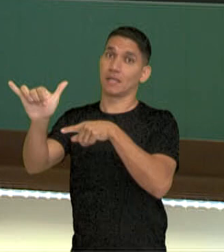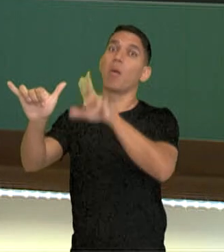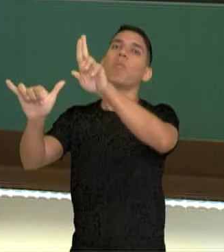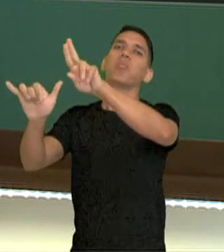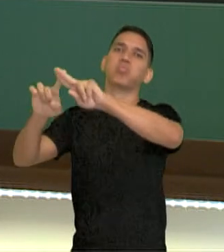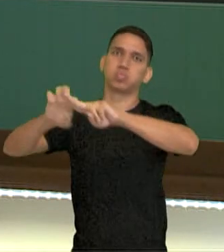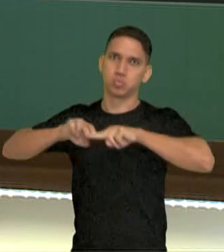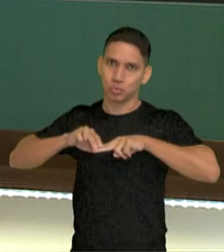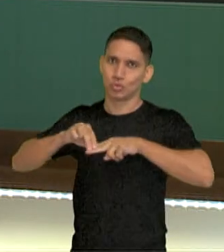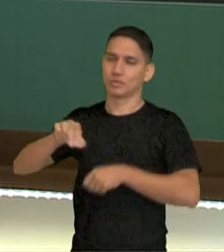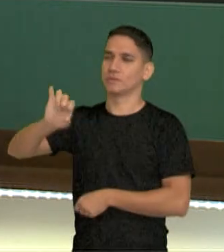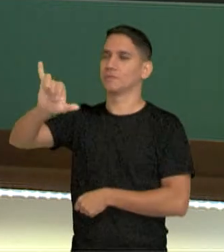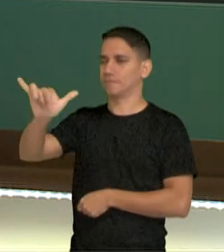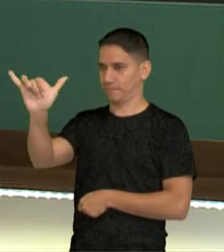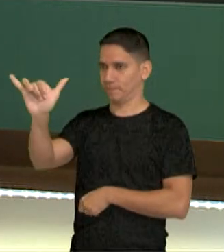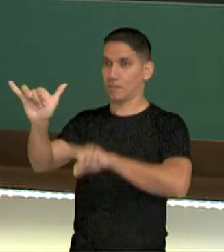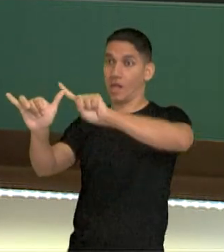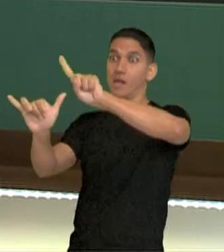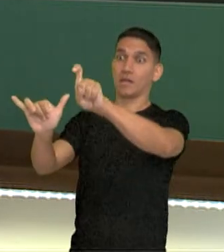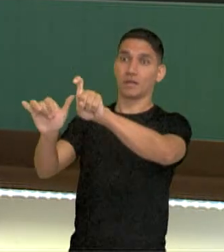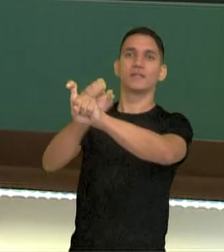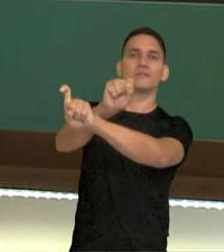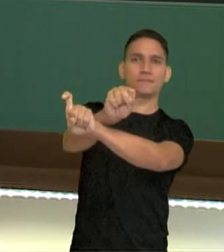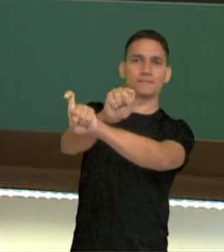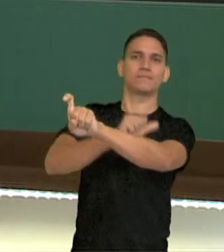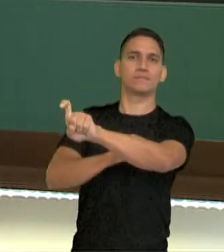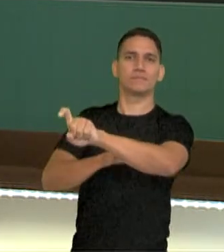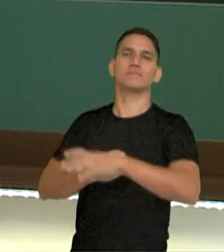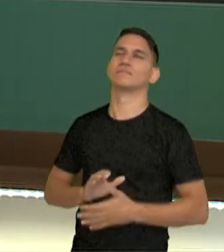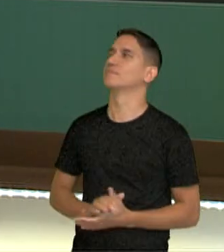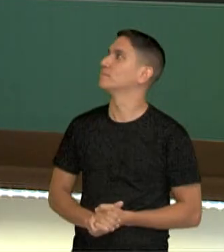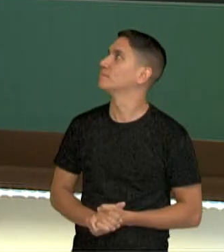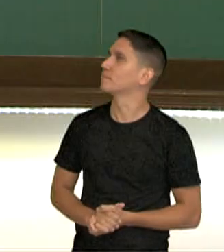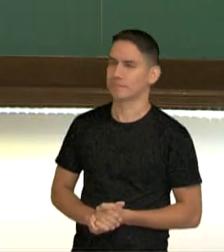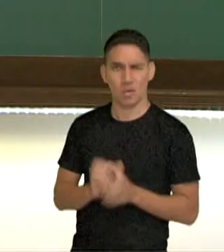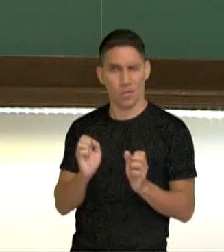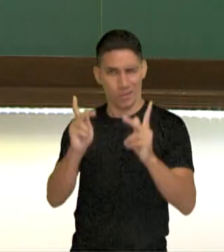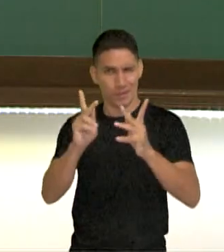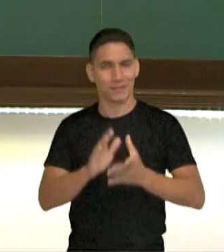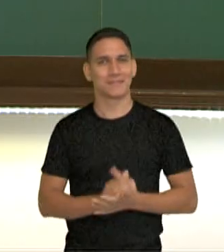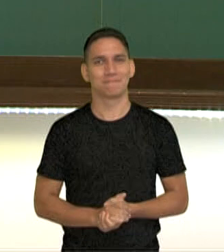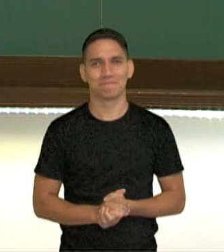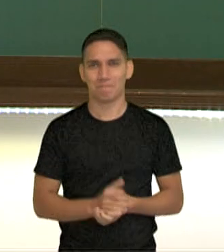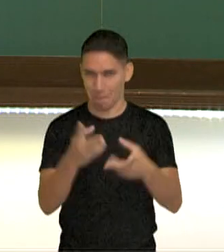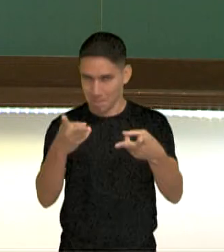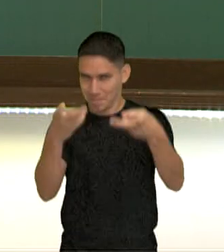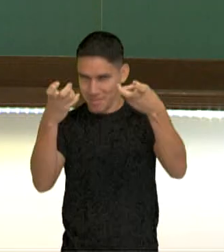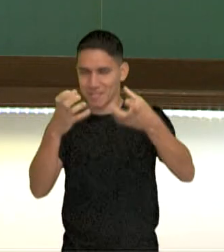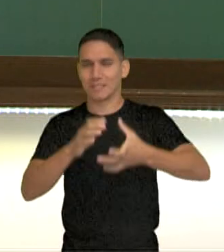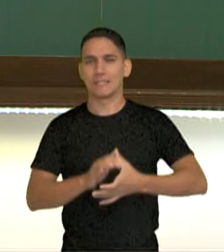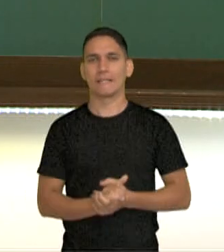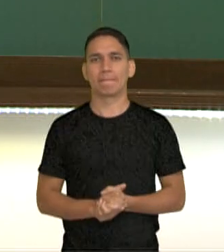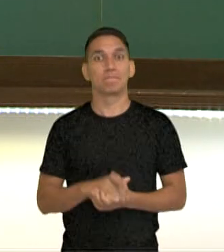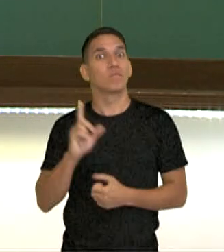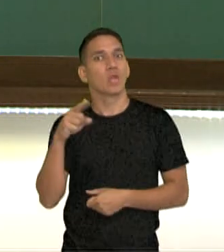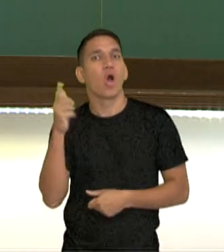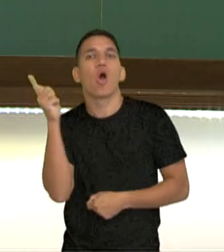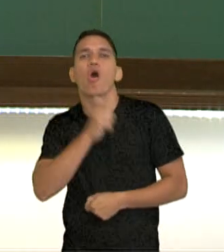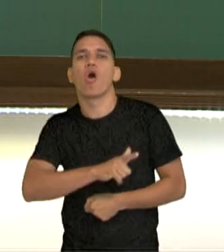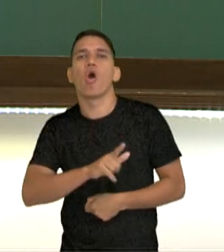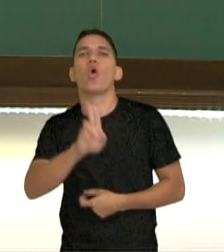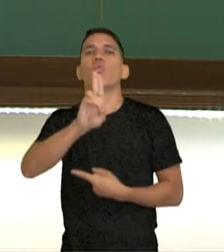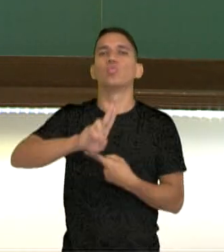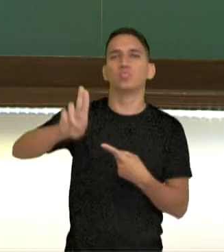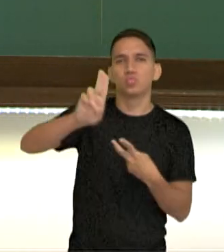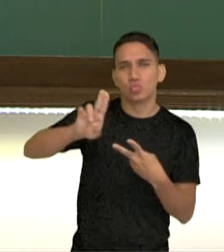S. Barney's and Beth's adopted son. Ok? Perceberam então? Nós podemos